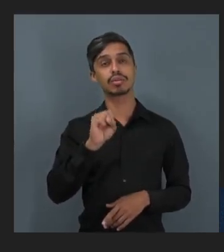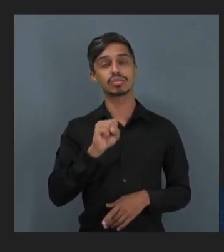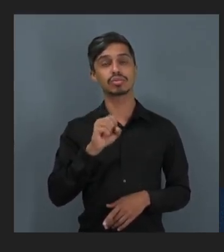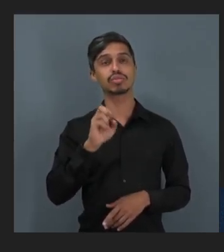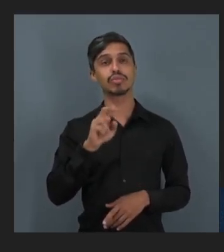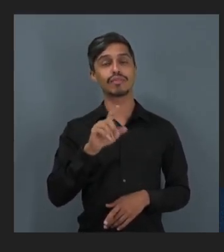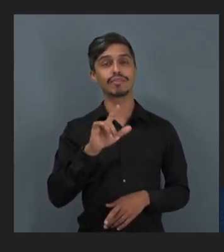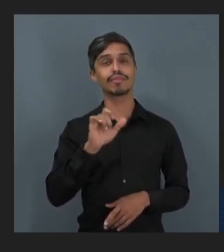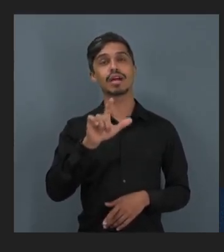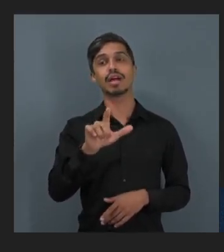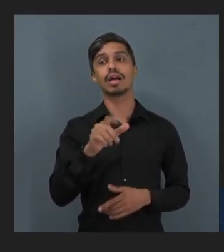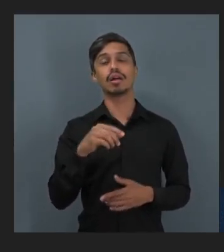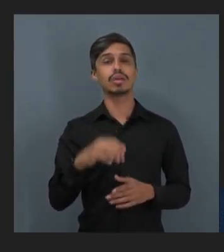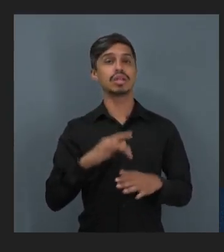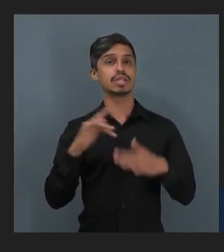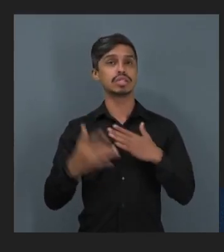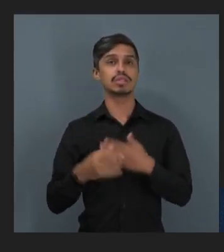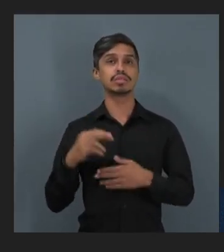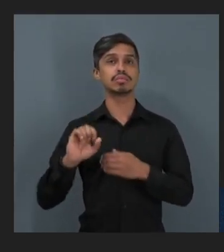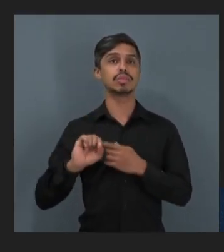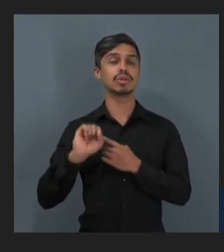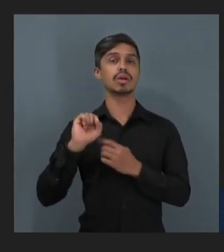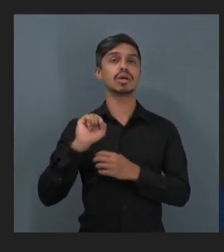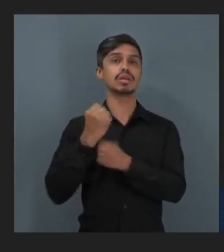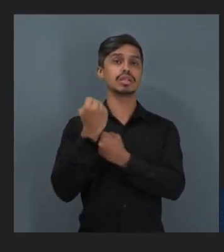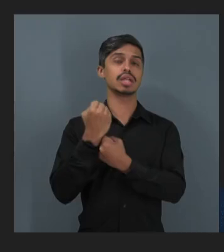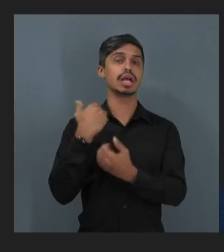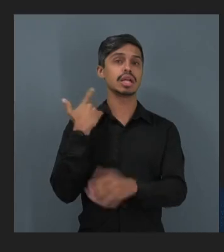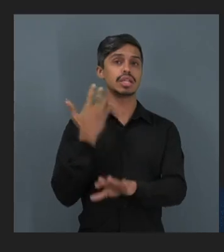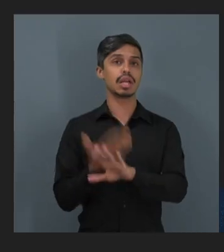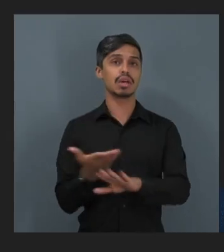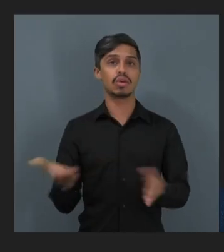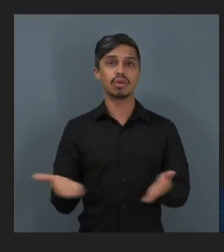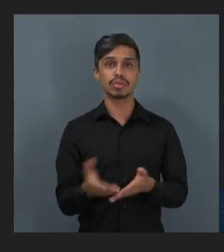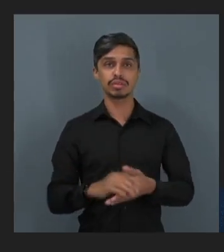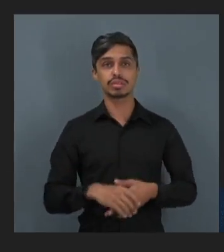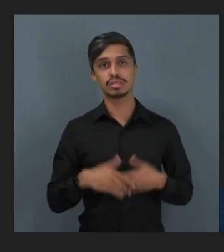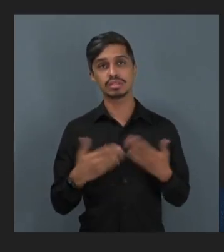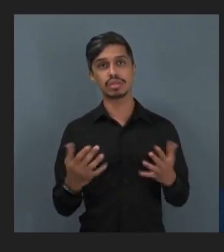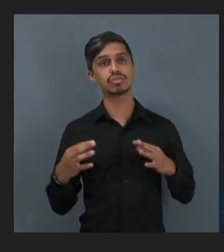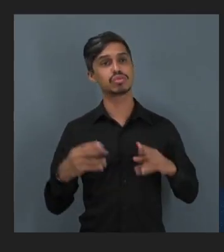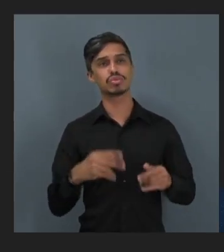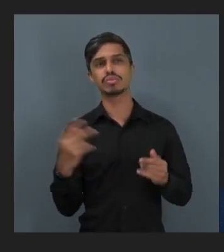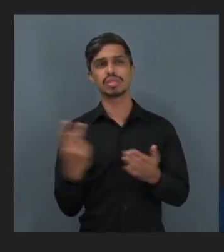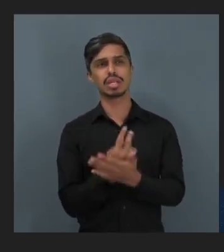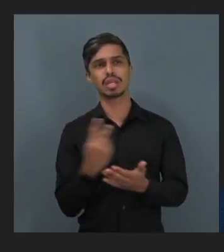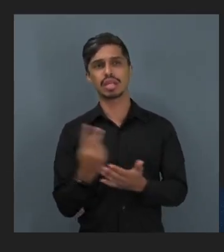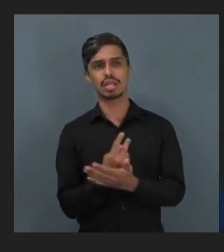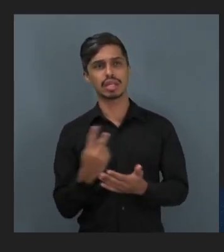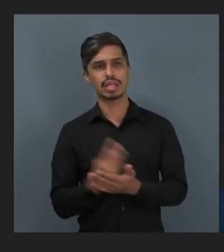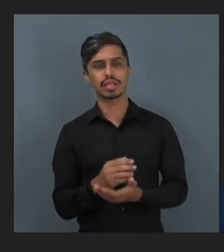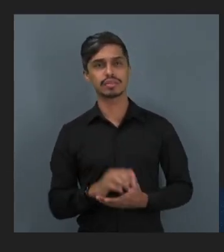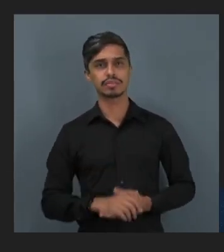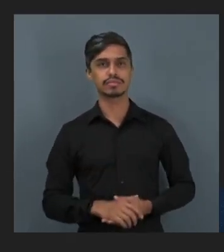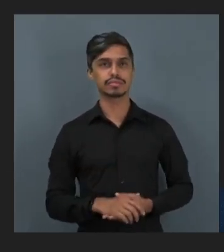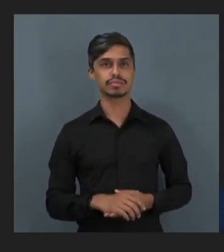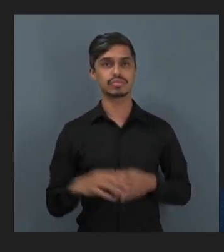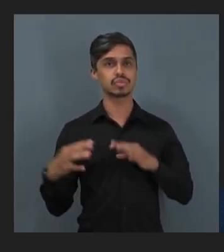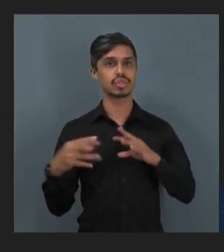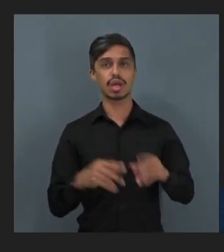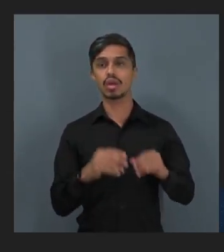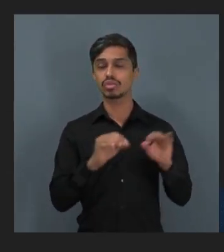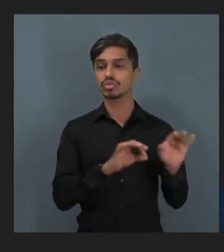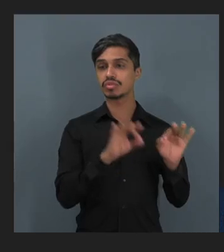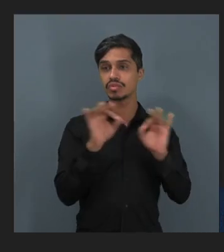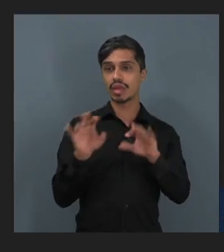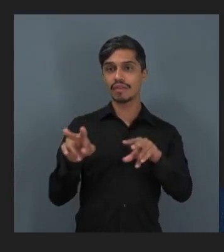social bloqueada até hoje, né? Então, está tudo errado o que está acontecendo. Está todo mundo vendo